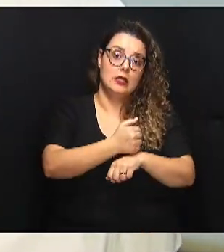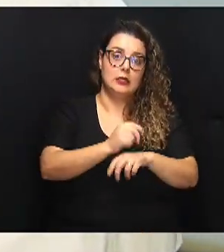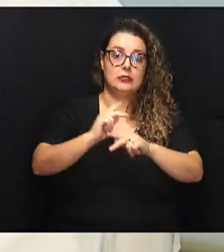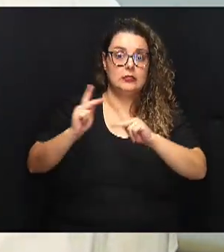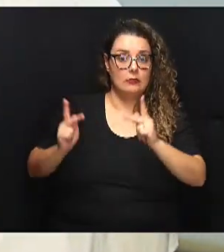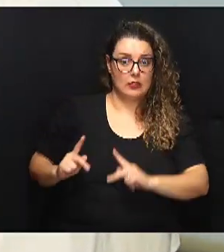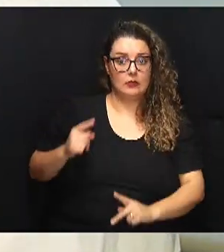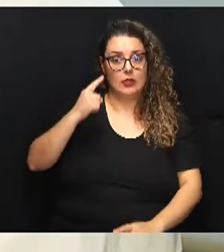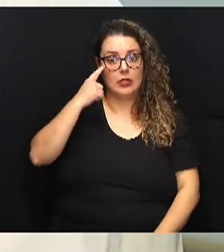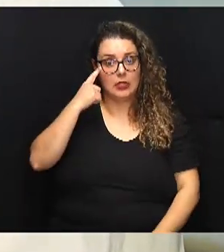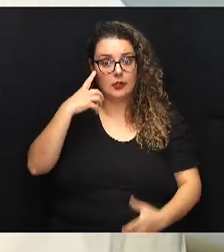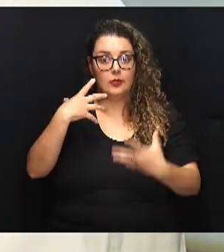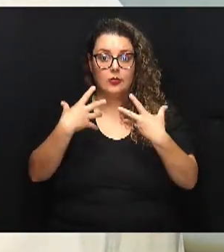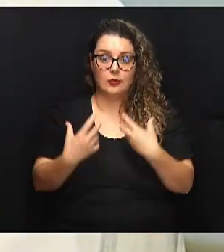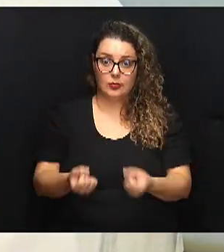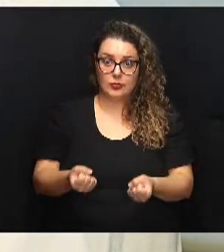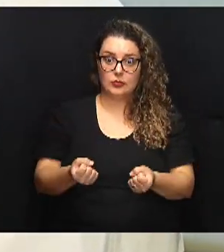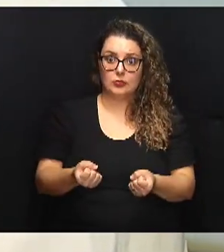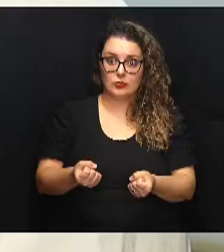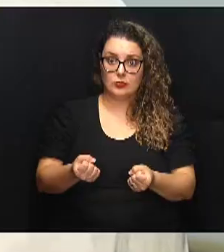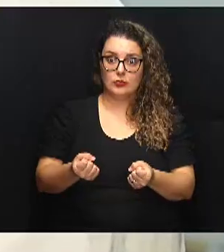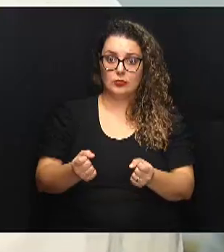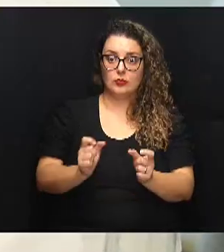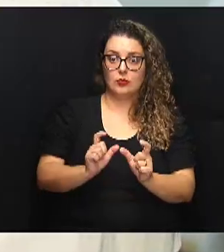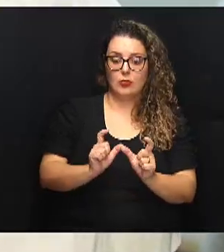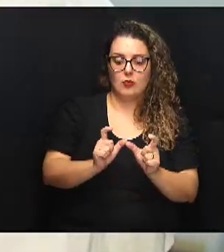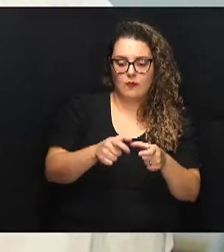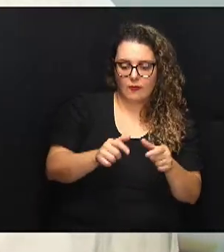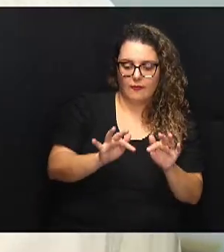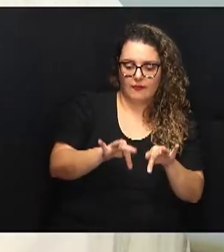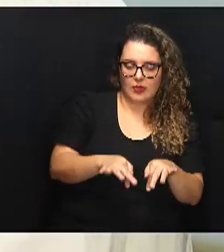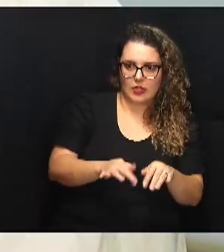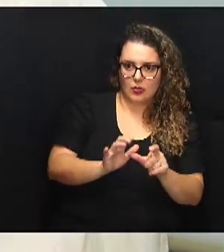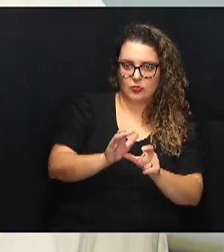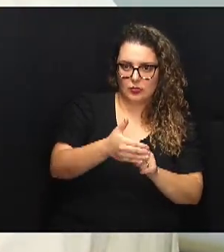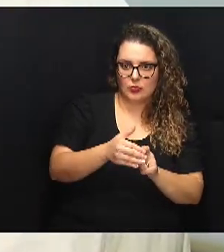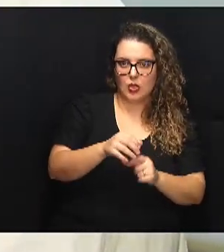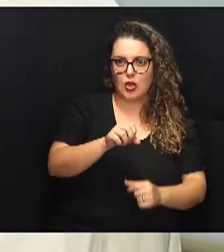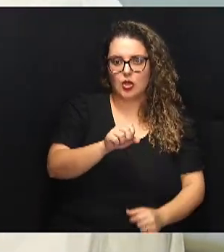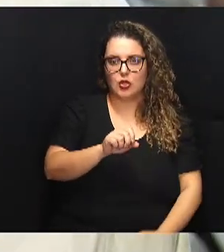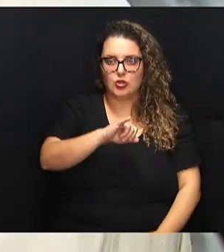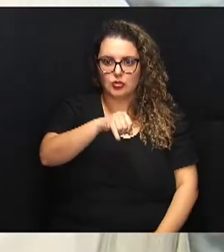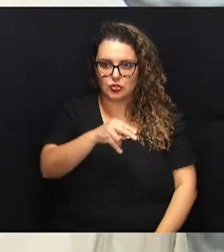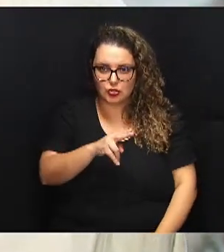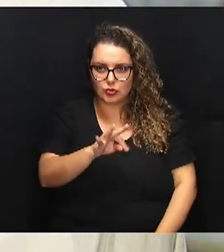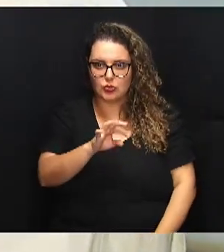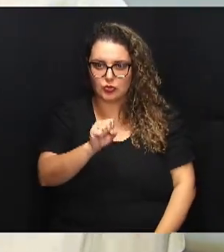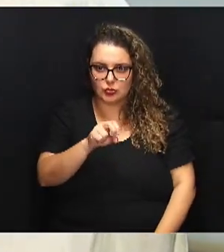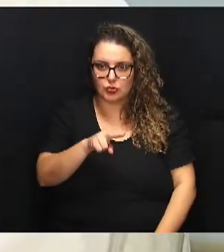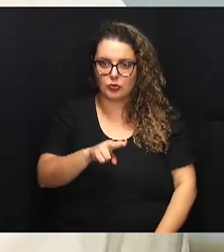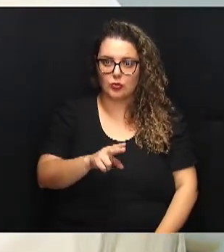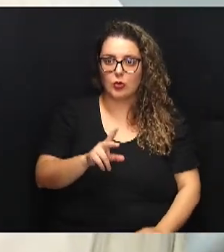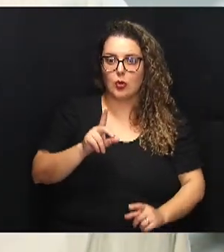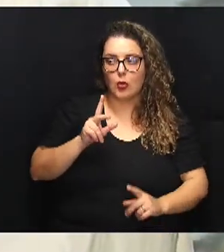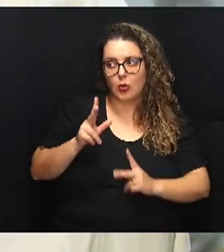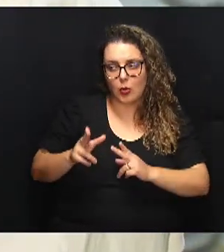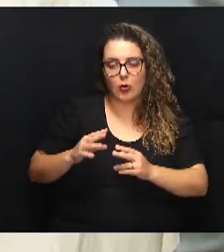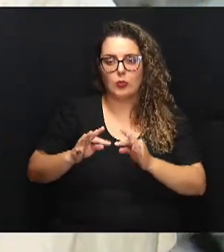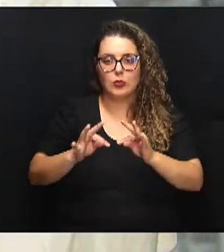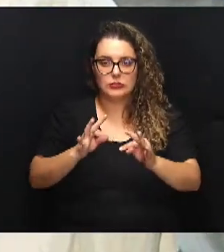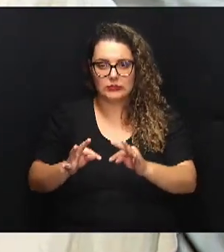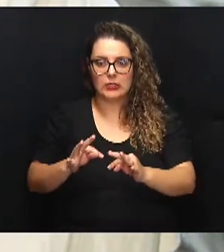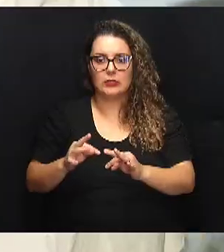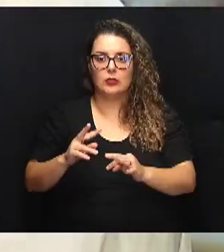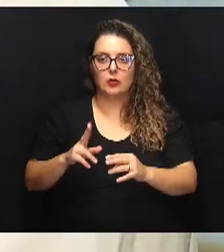Japão recebem o final como jutsu, que significa algo como técnica, como arte. Depois da